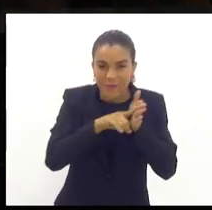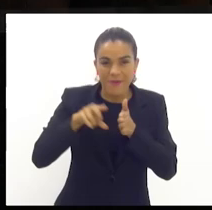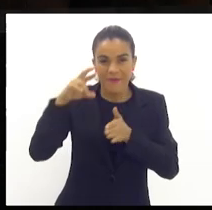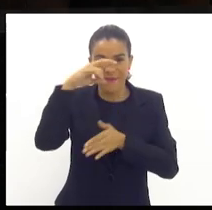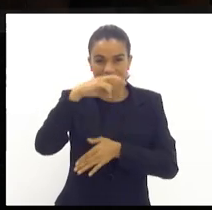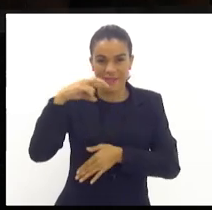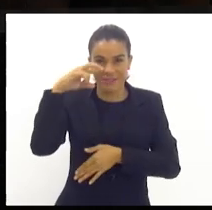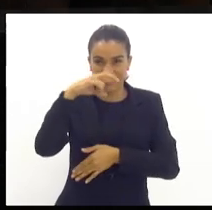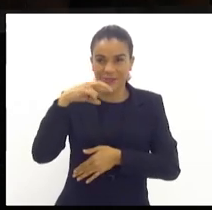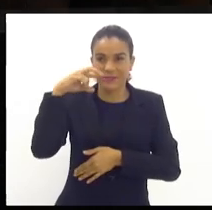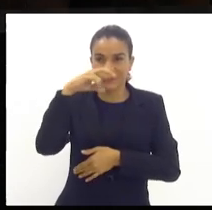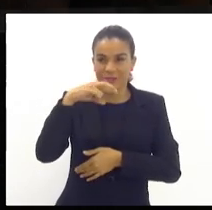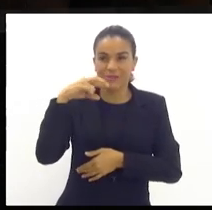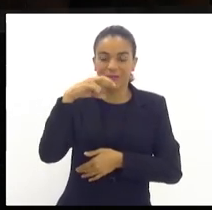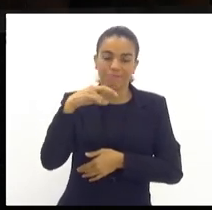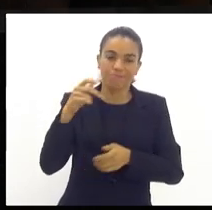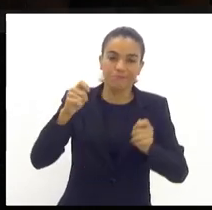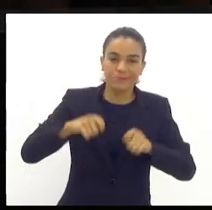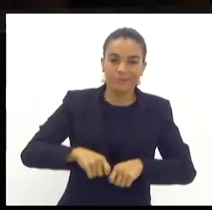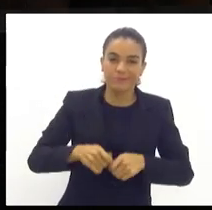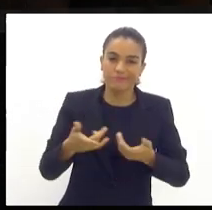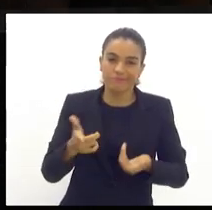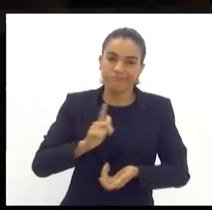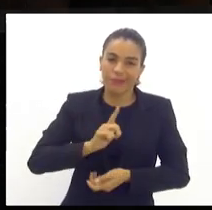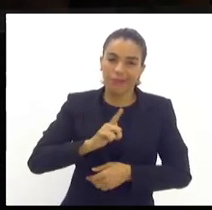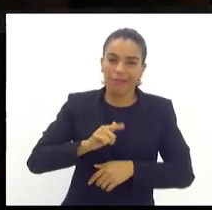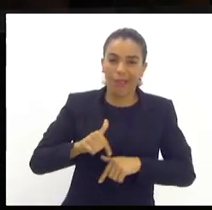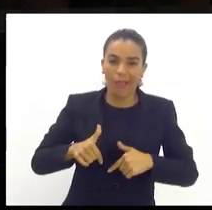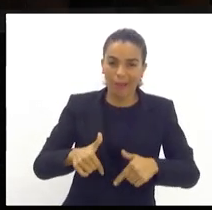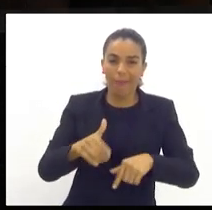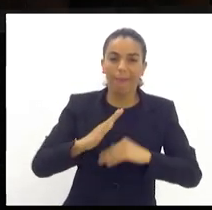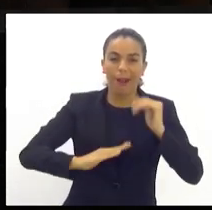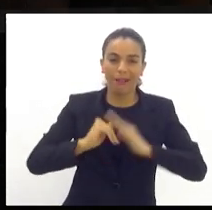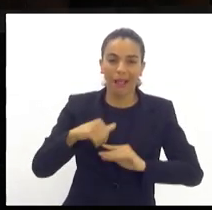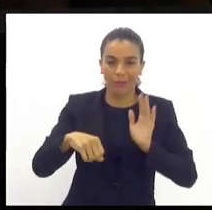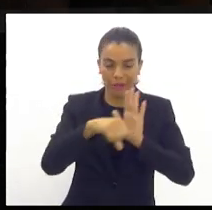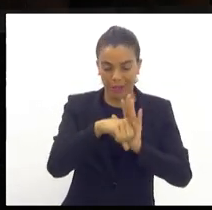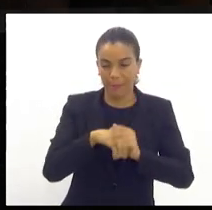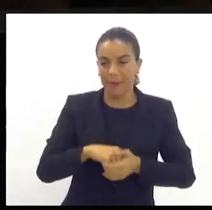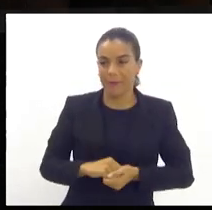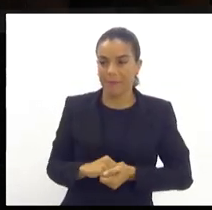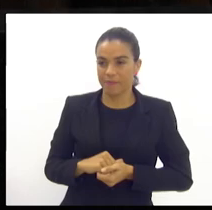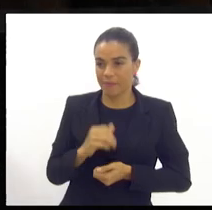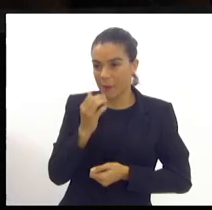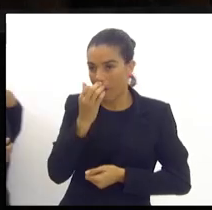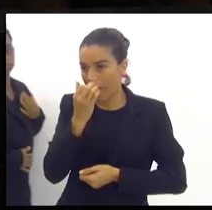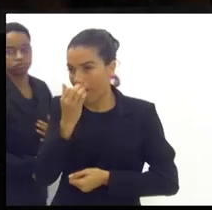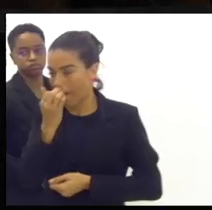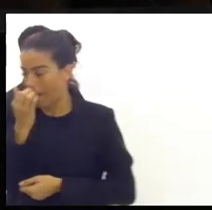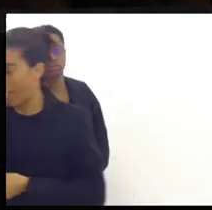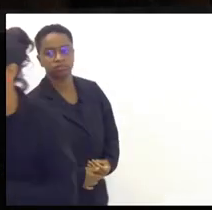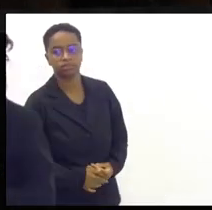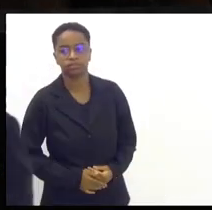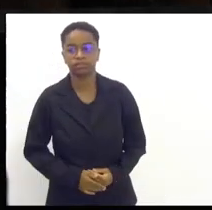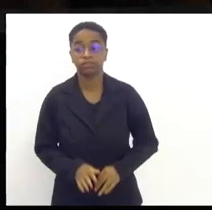por possivelmente terem praticado algum crime. Esse projeto de